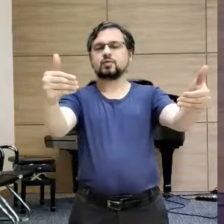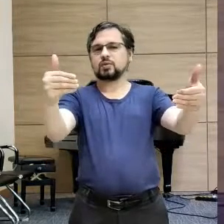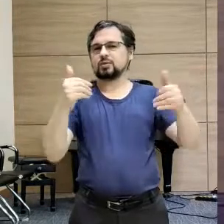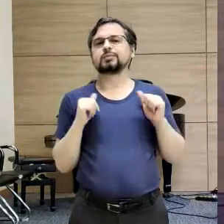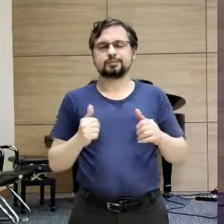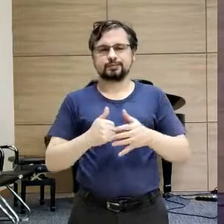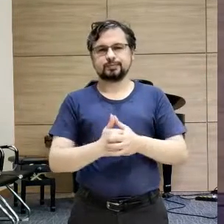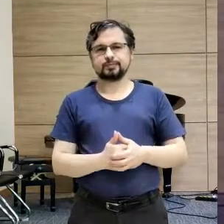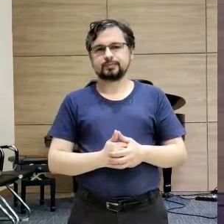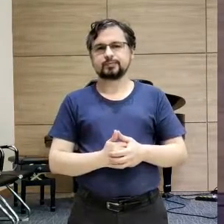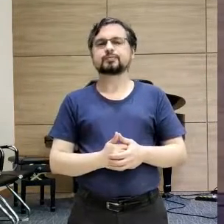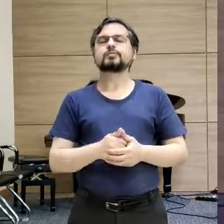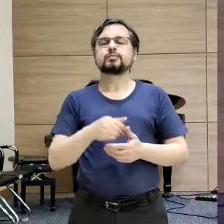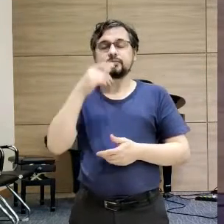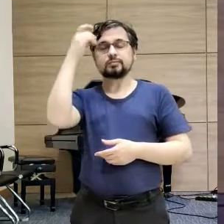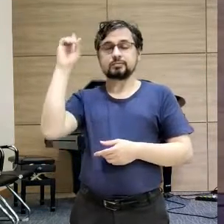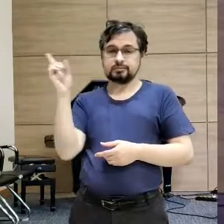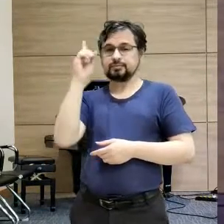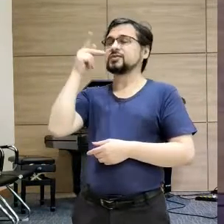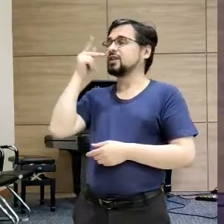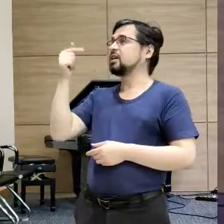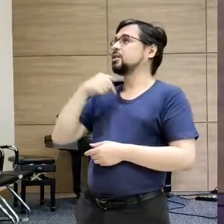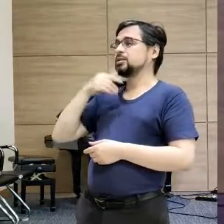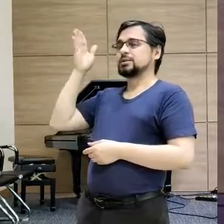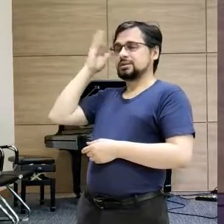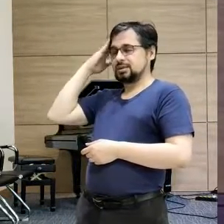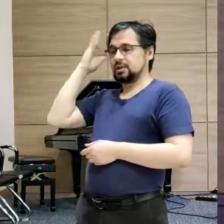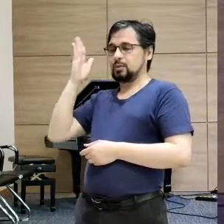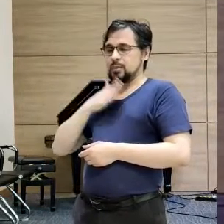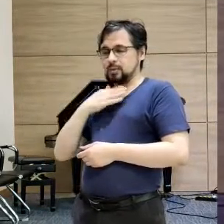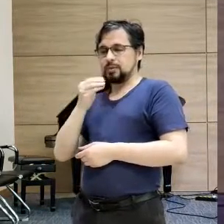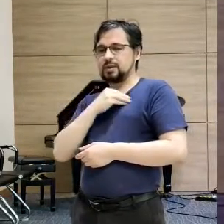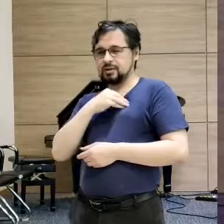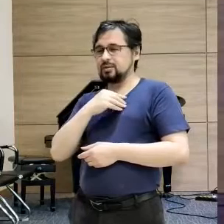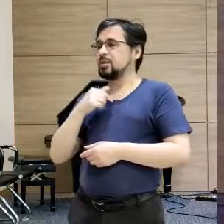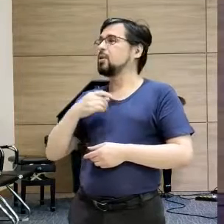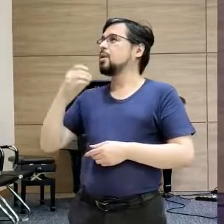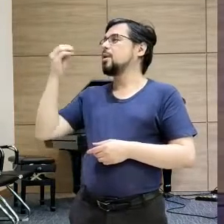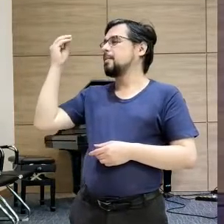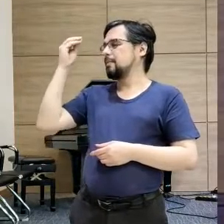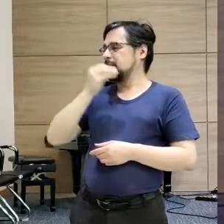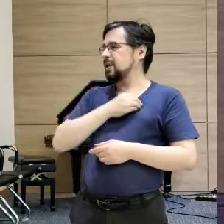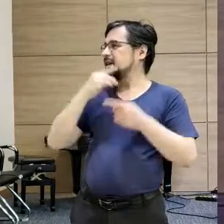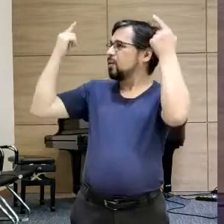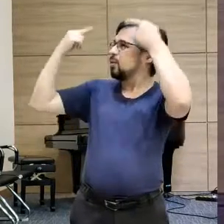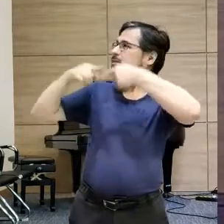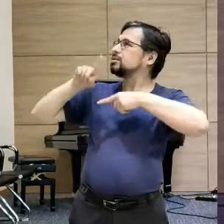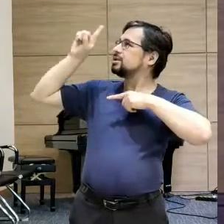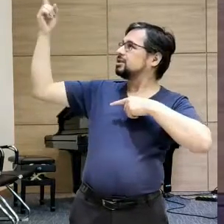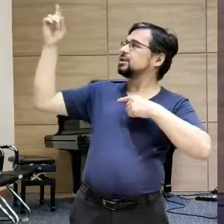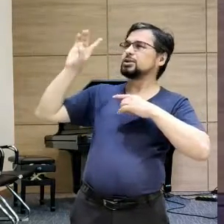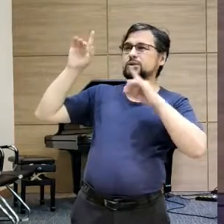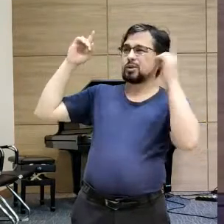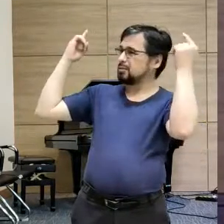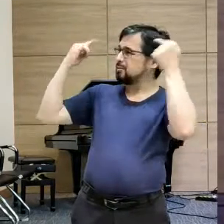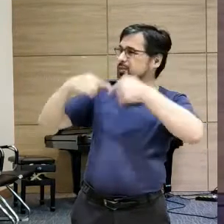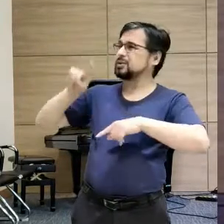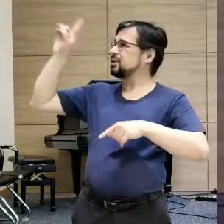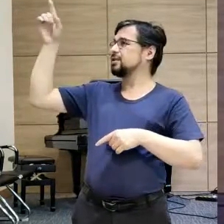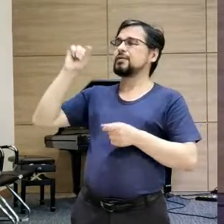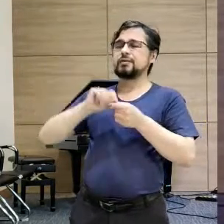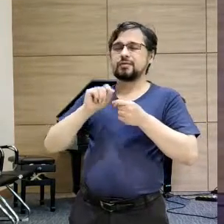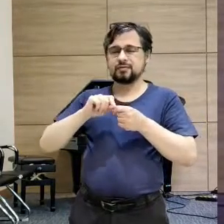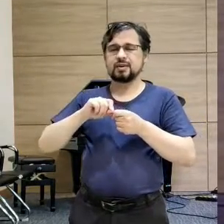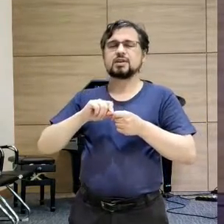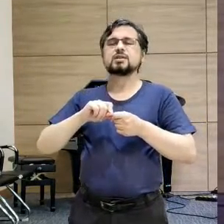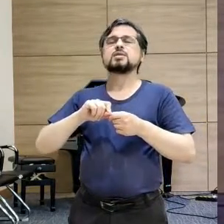ele está dizendo, Senhor, eu reconheço o meu pecado. Verso 4, pequei contra ti, e contra ti somente, e fiz o que é mal